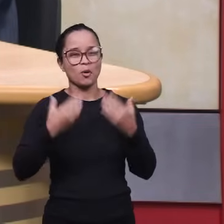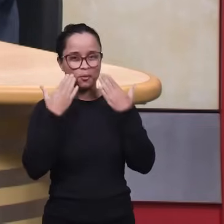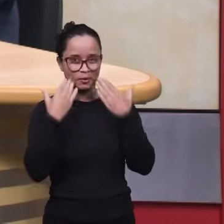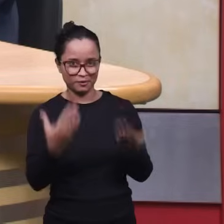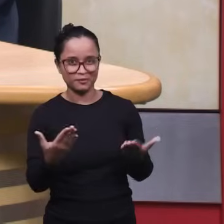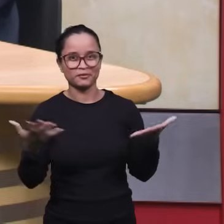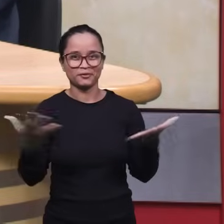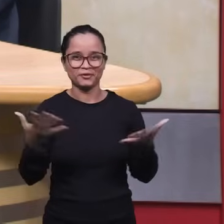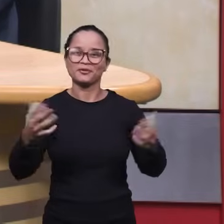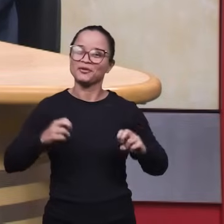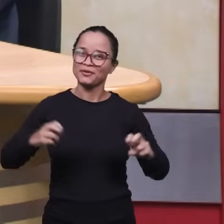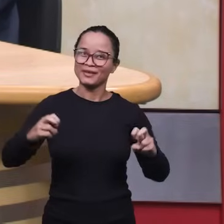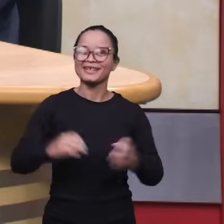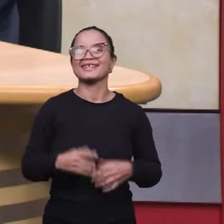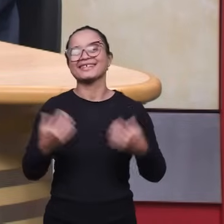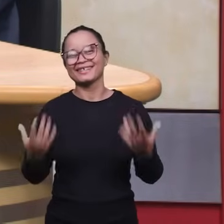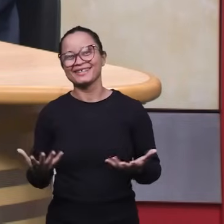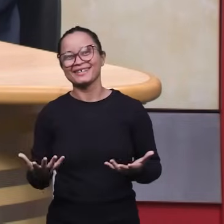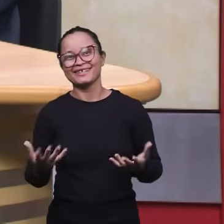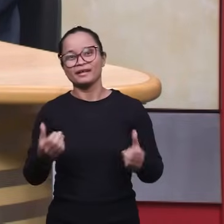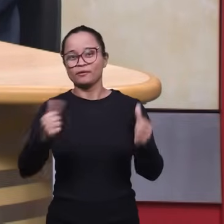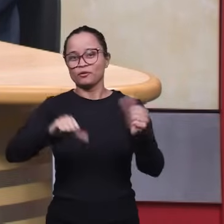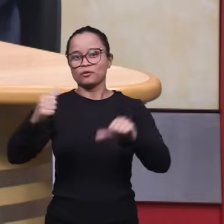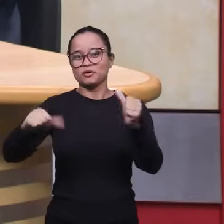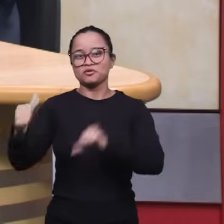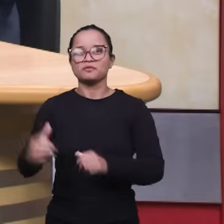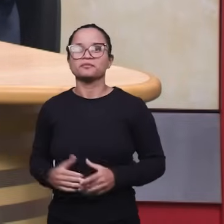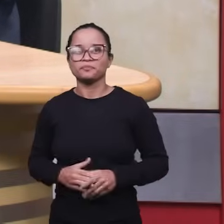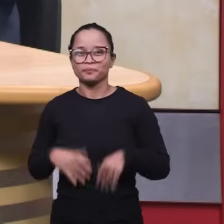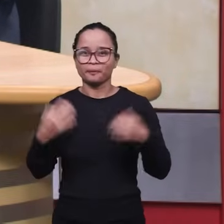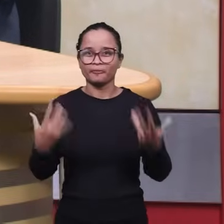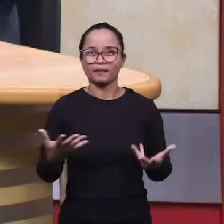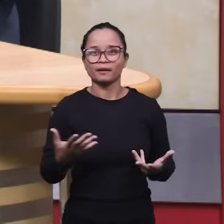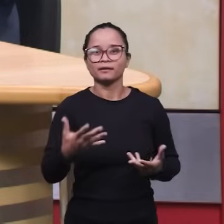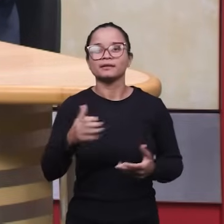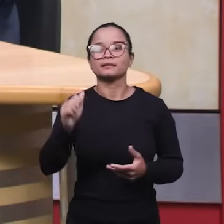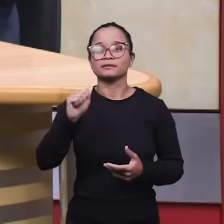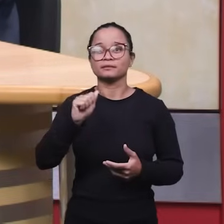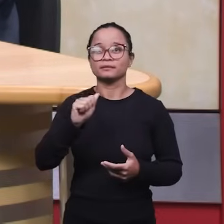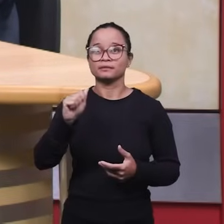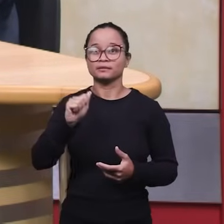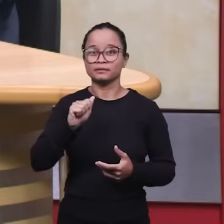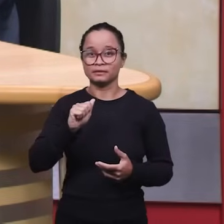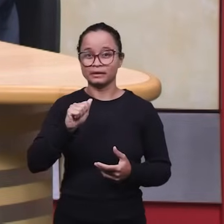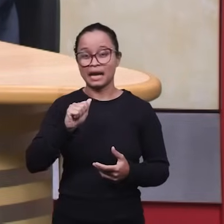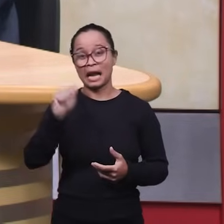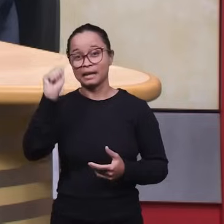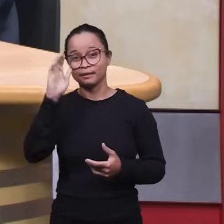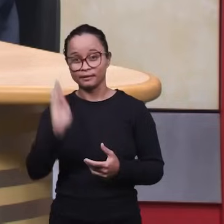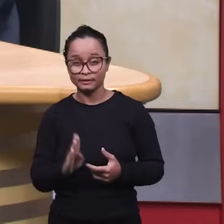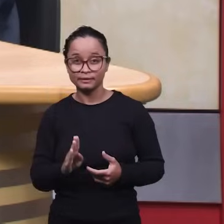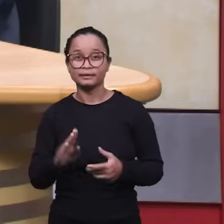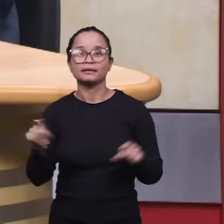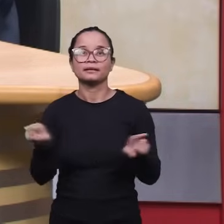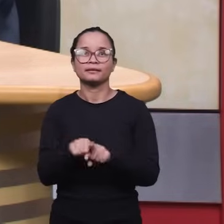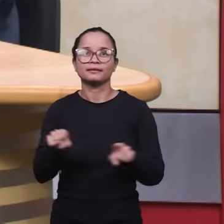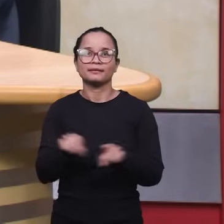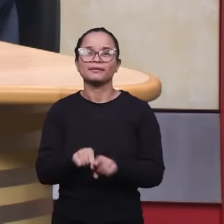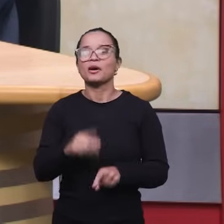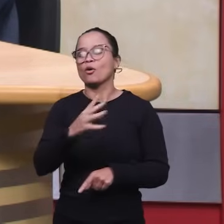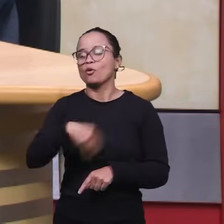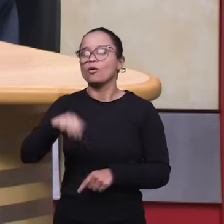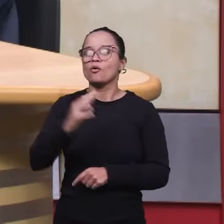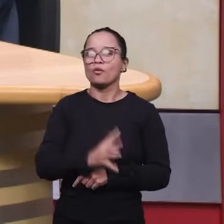entendeu? Perfeito. Pastor, A sua ancoragem. É o pastor do Alexandre Brasil, que o Alexandre Brasil é o nosso